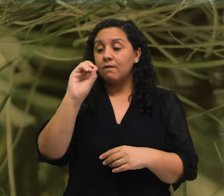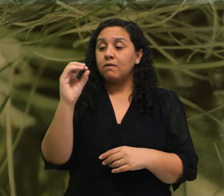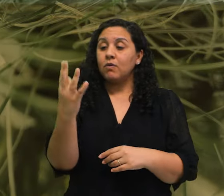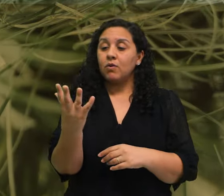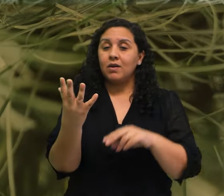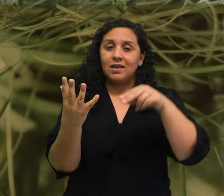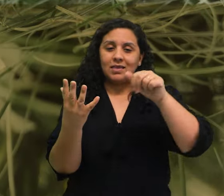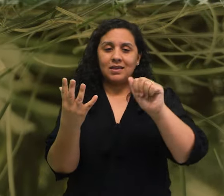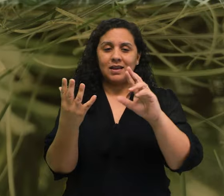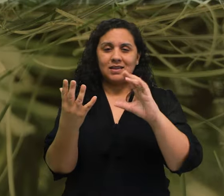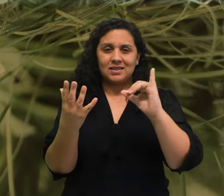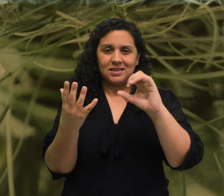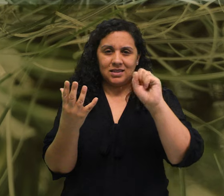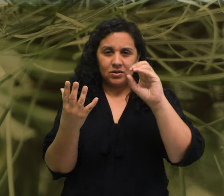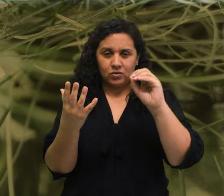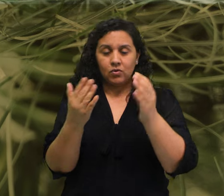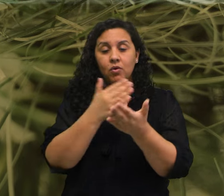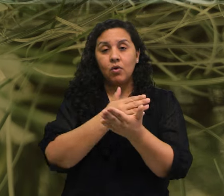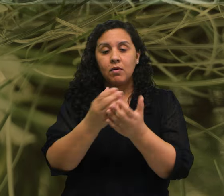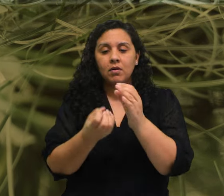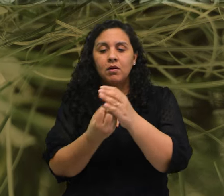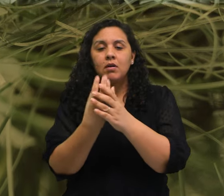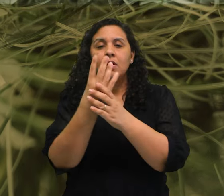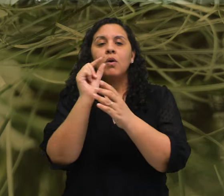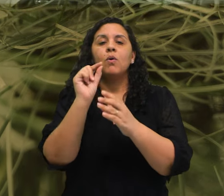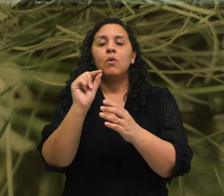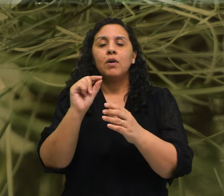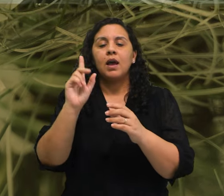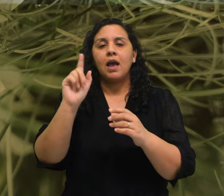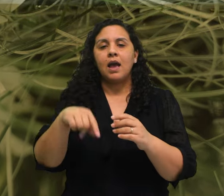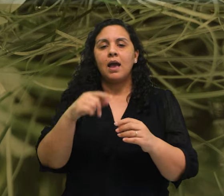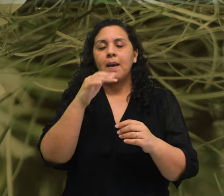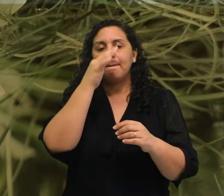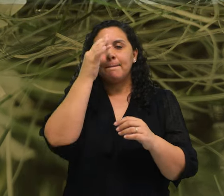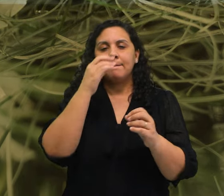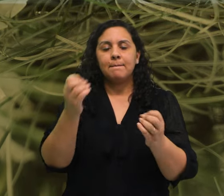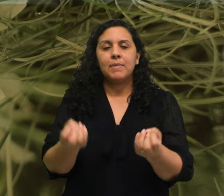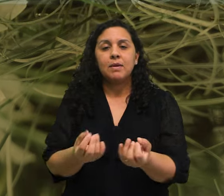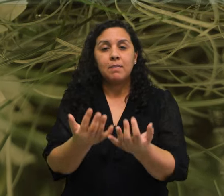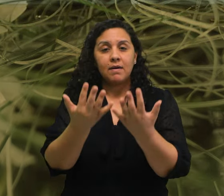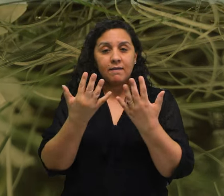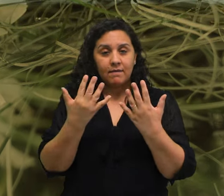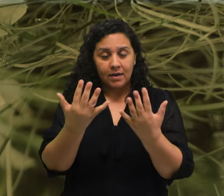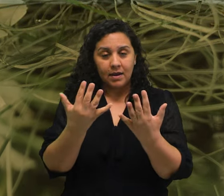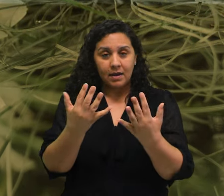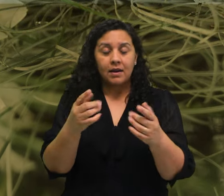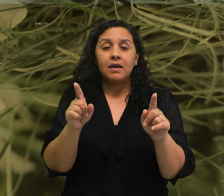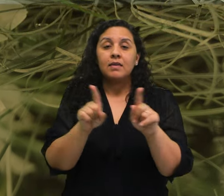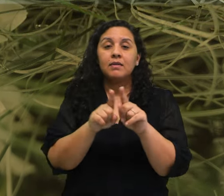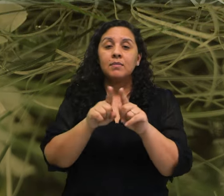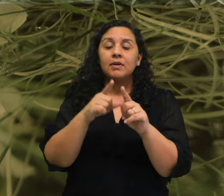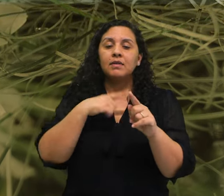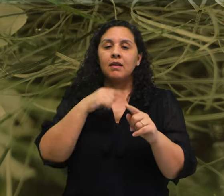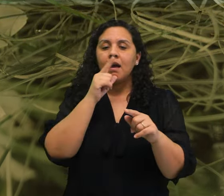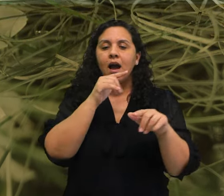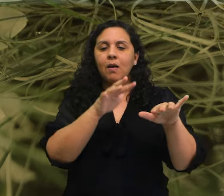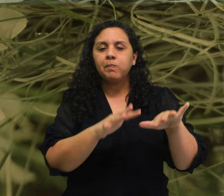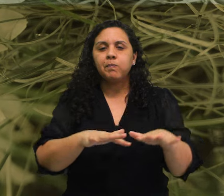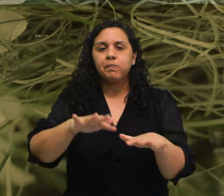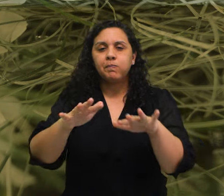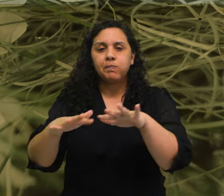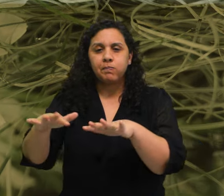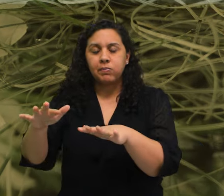Narciso floresce na primavera e em lugares úmidos, prendendo-se à simbólica das